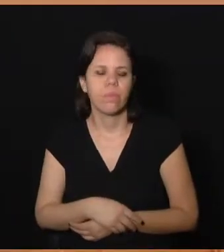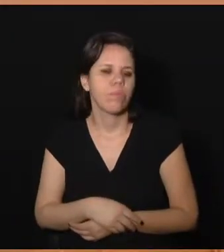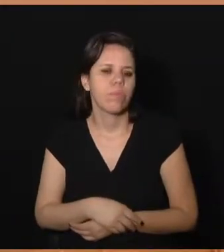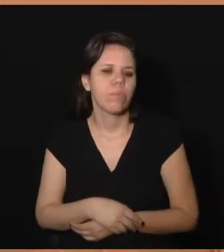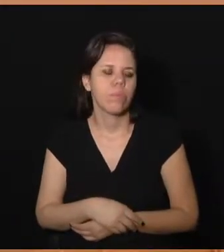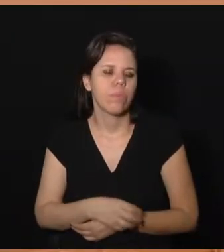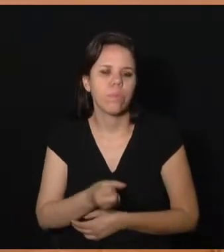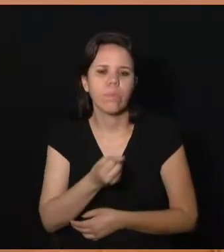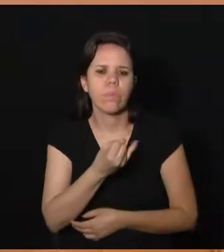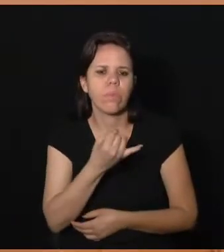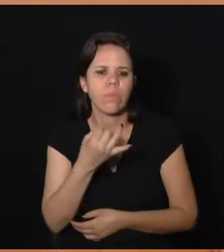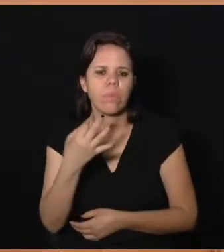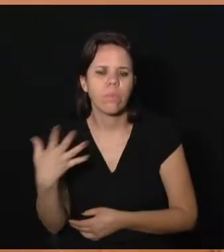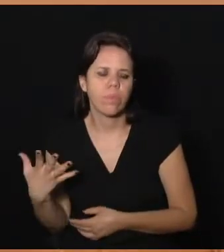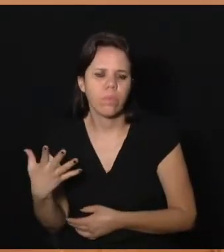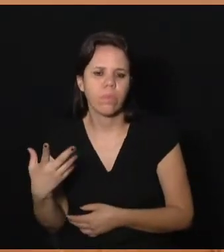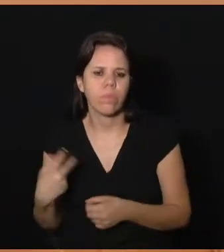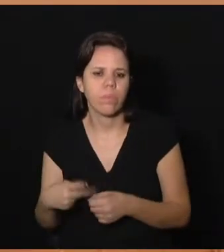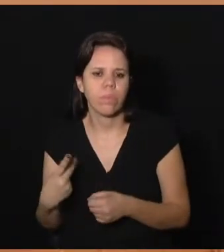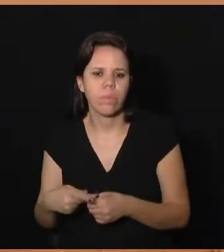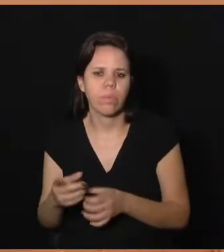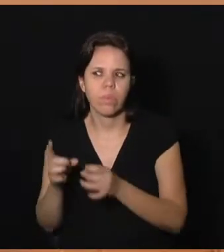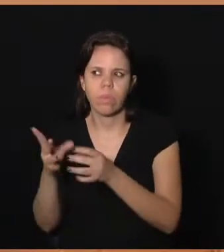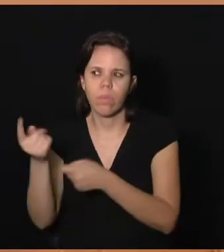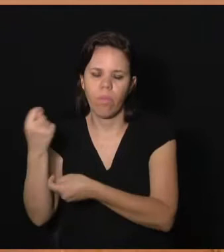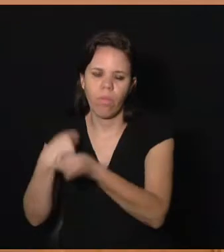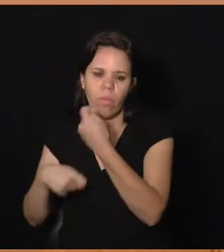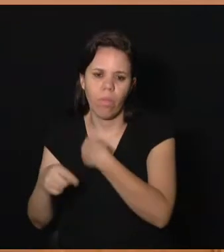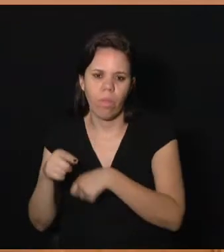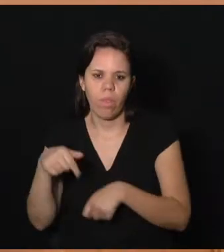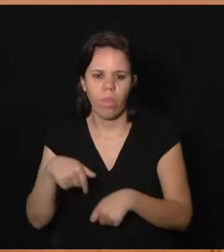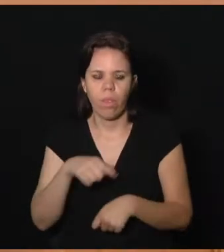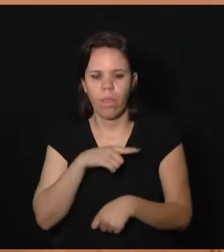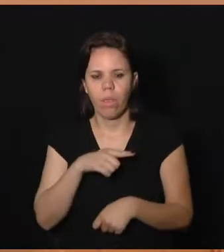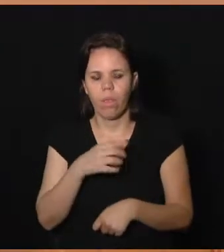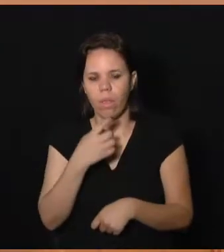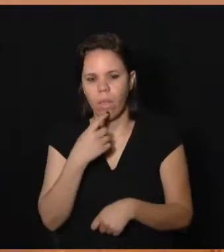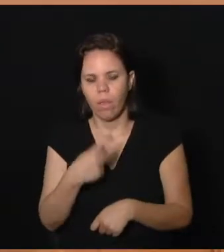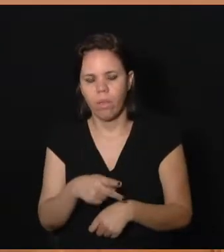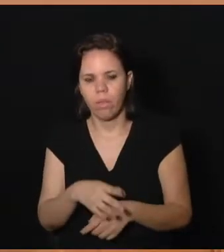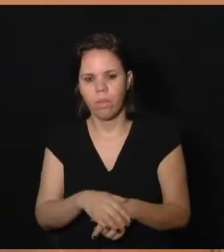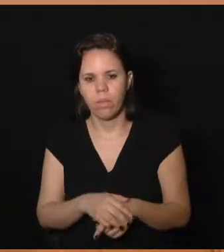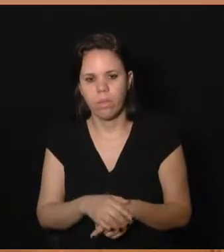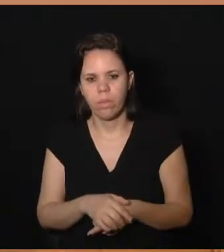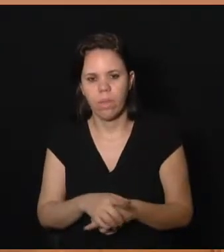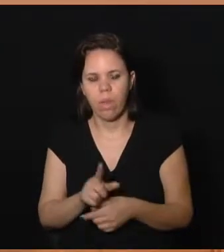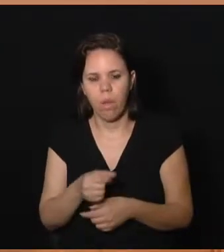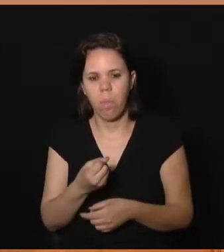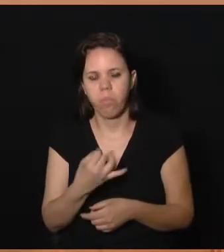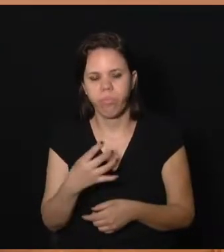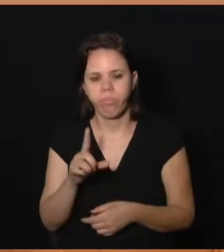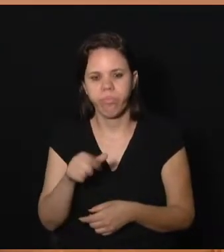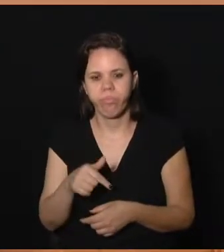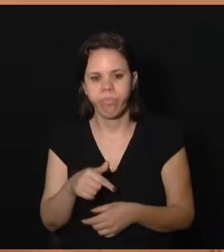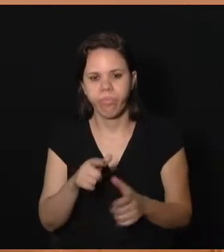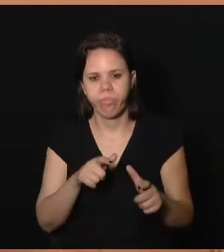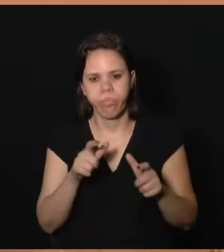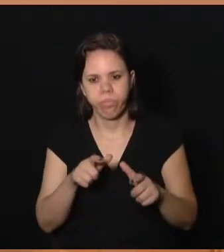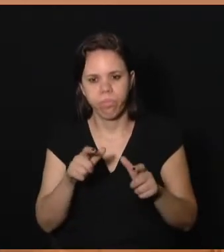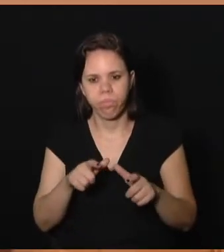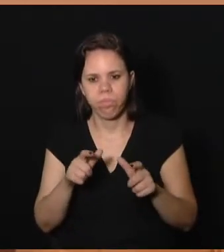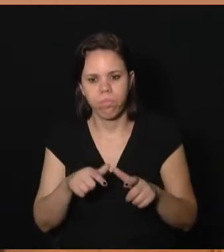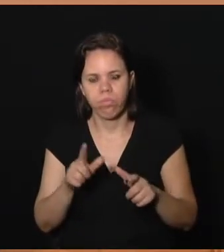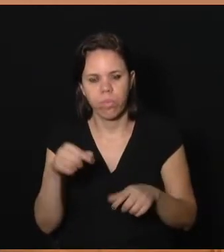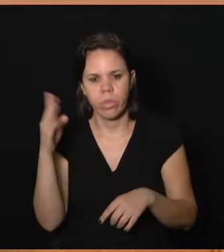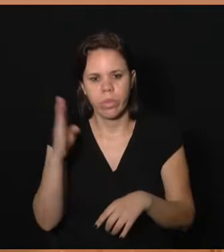volume de importação e exportação da região metropolitana é um volume. Nós temos aqui uma ilha aqui a nível